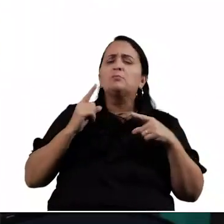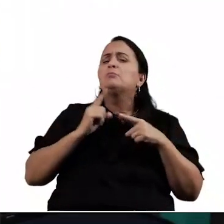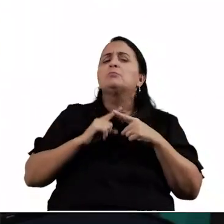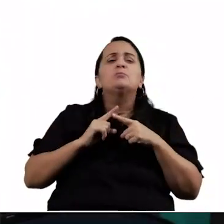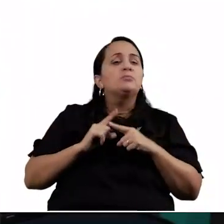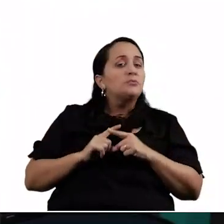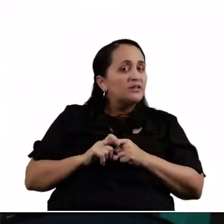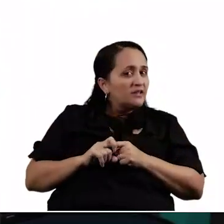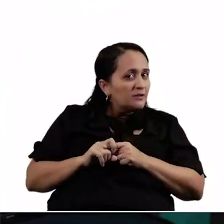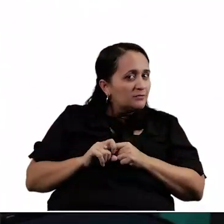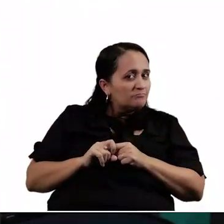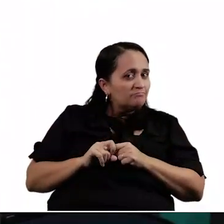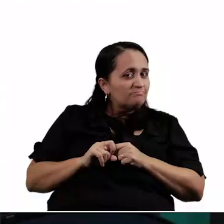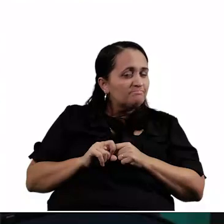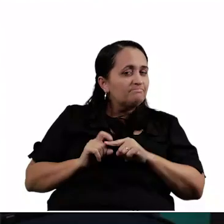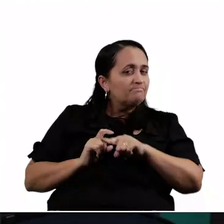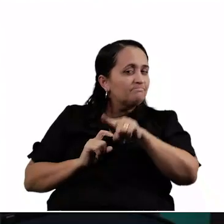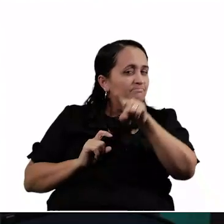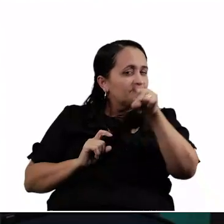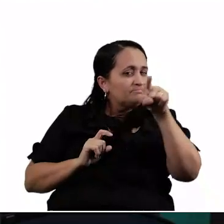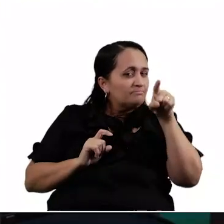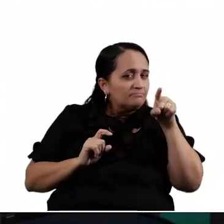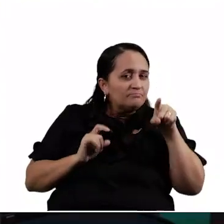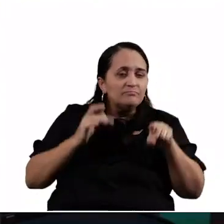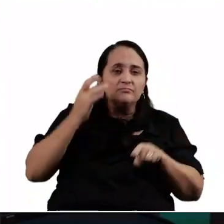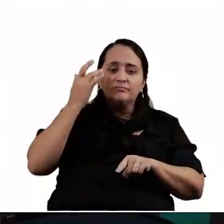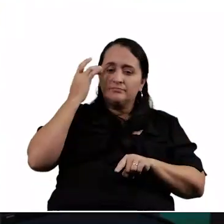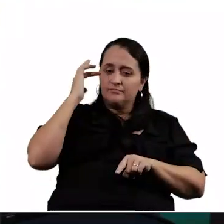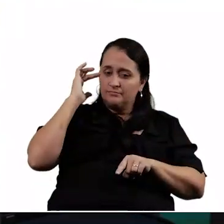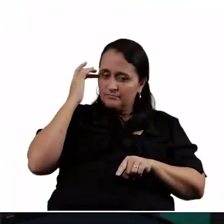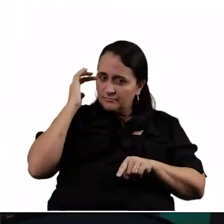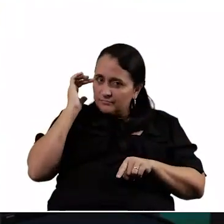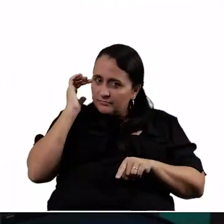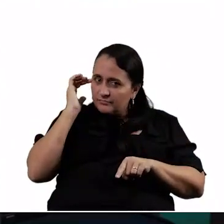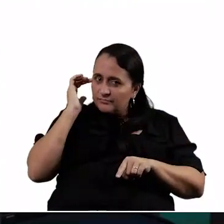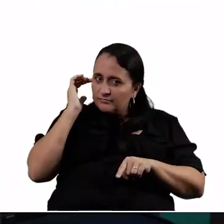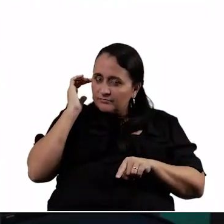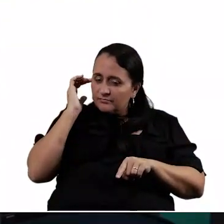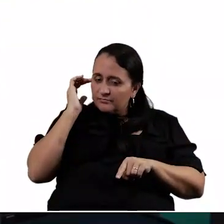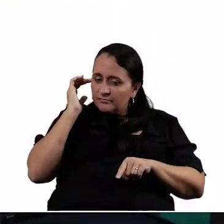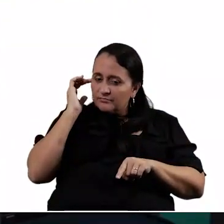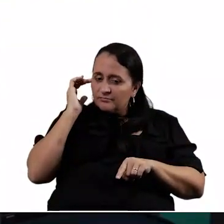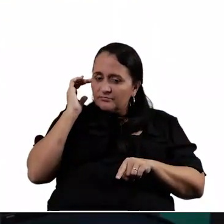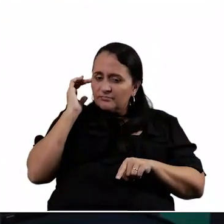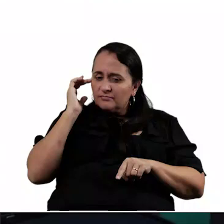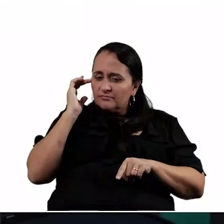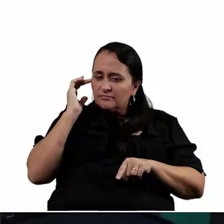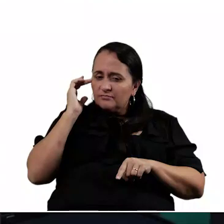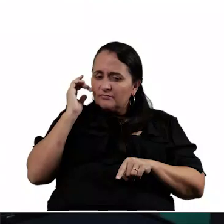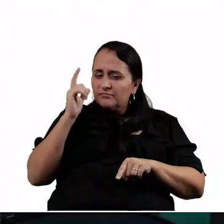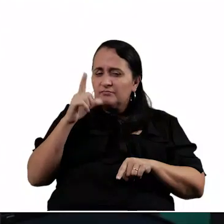aconteceu você acha que ele tem algum